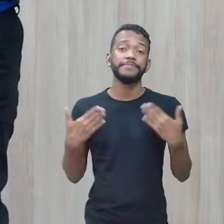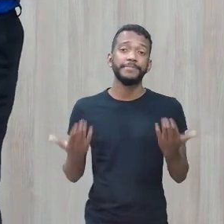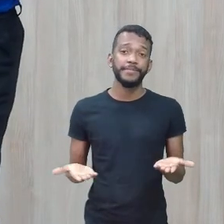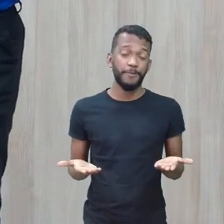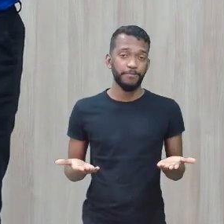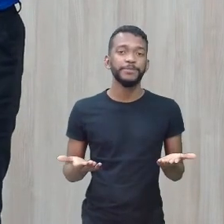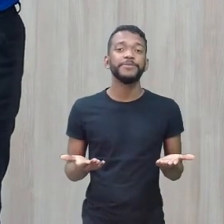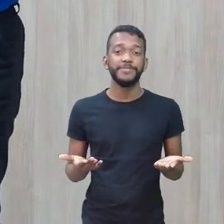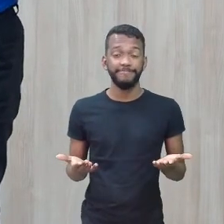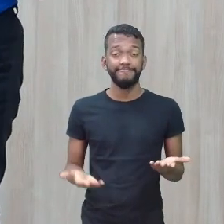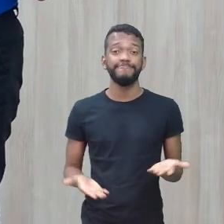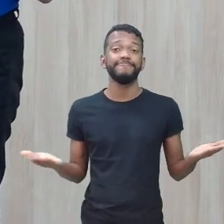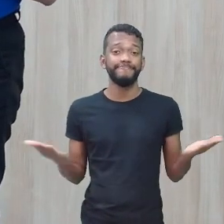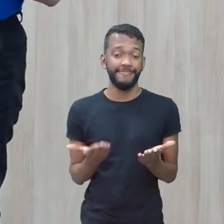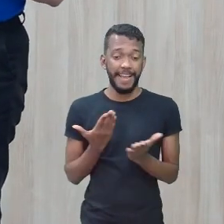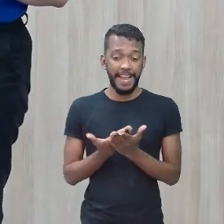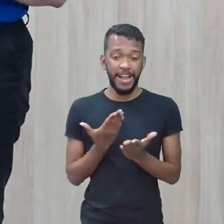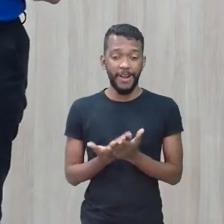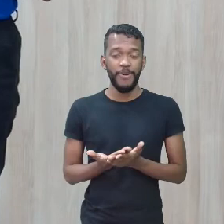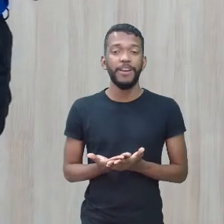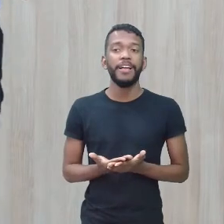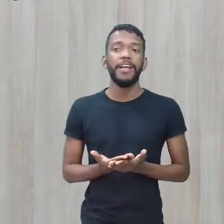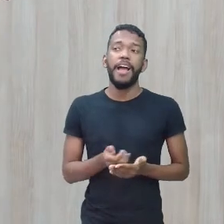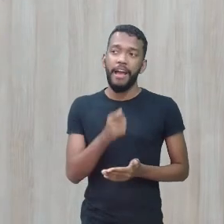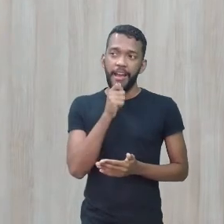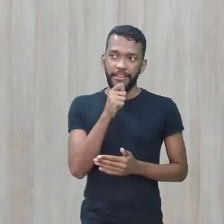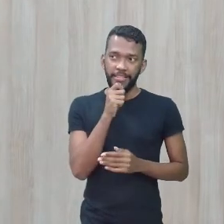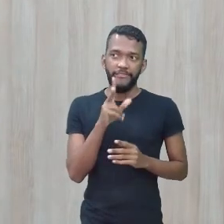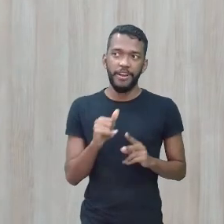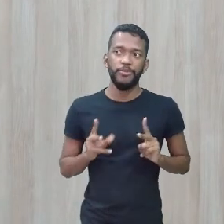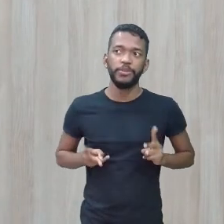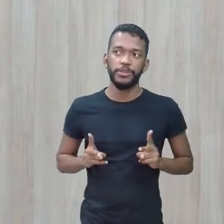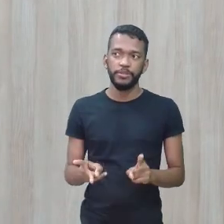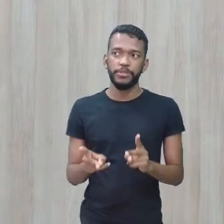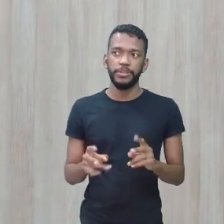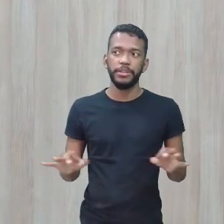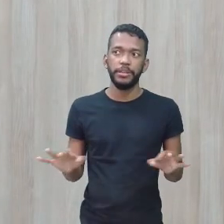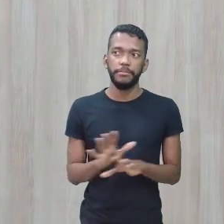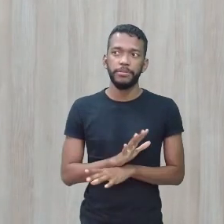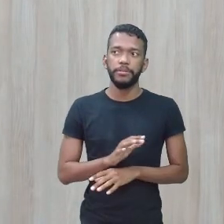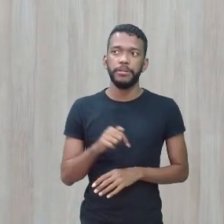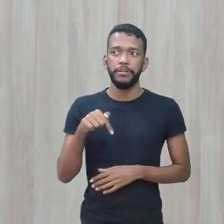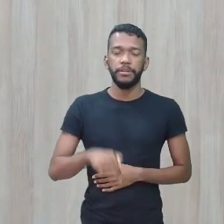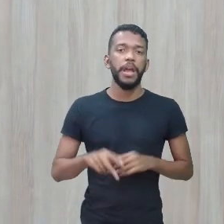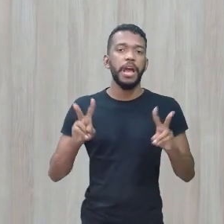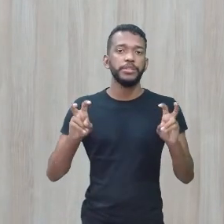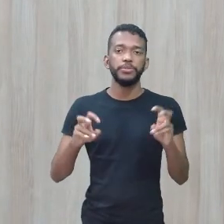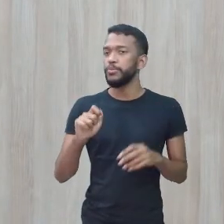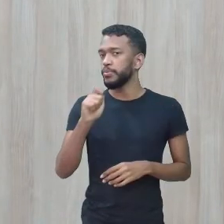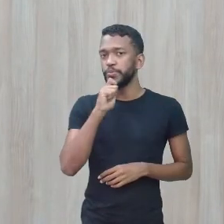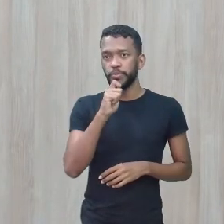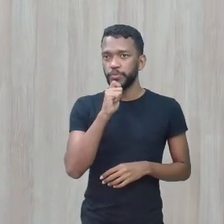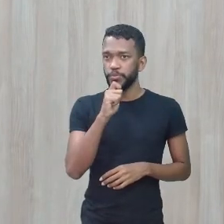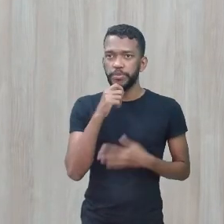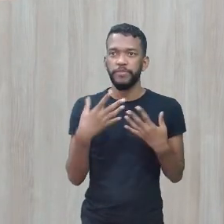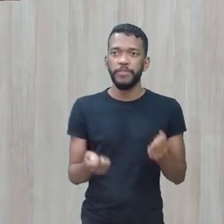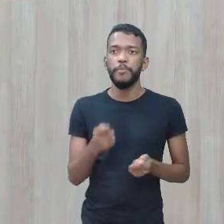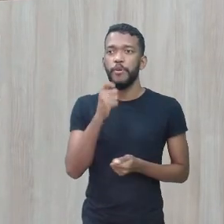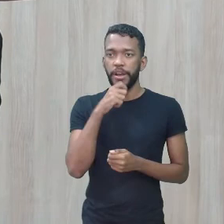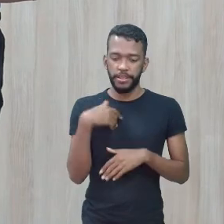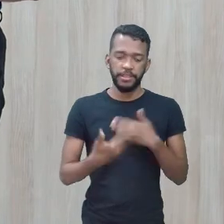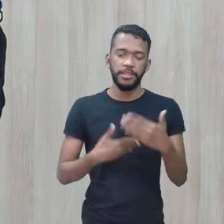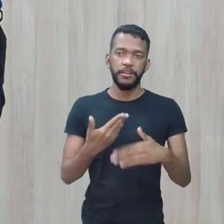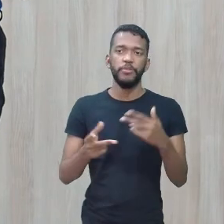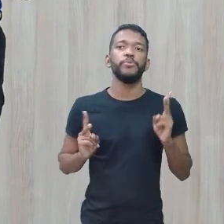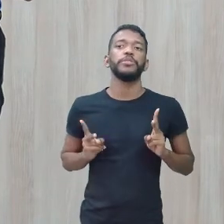Então, pessoal, nossa aula ainda continua, viu? Não terminou aqui o nosso assunto. Nós vamos ainda